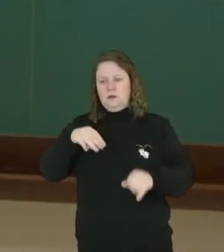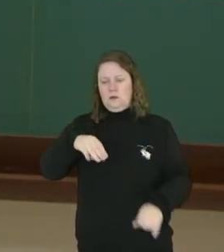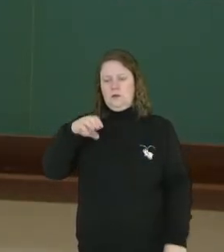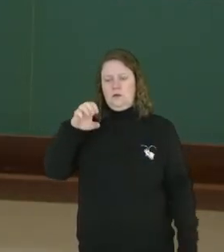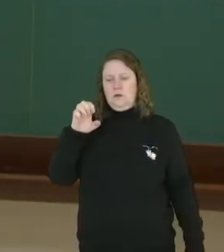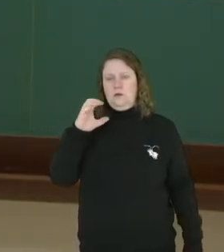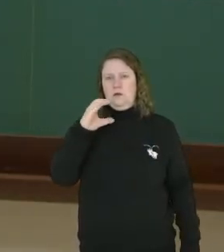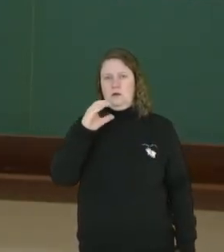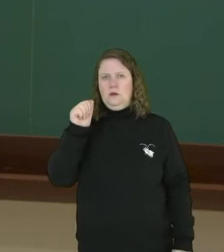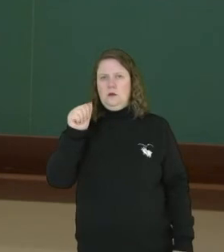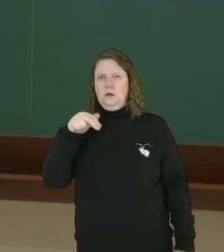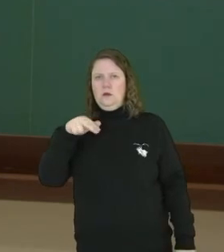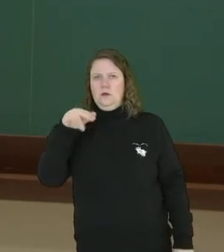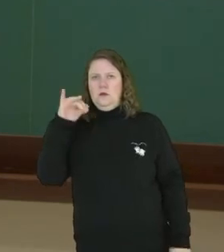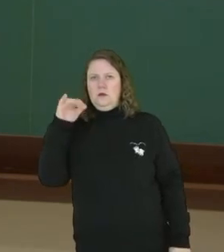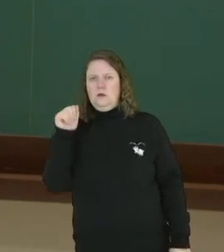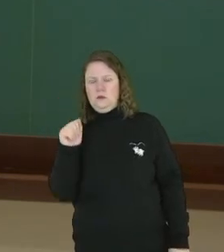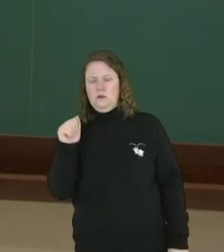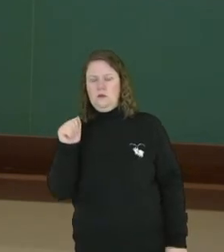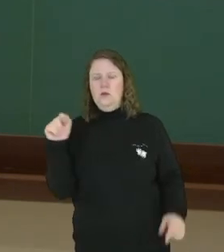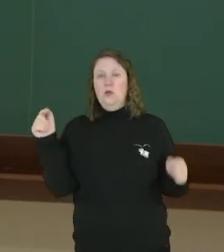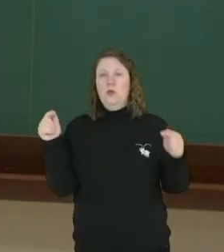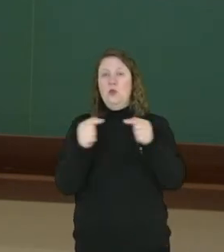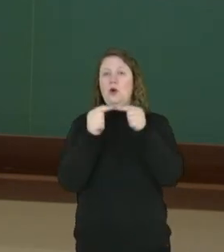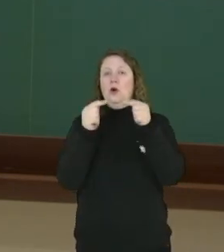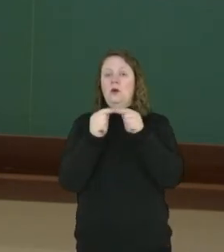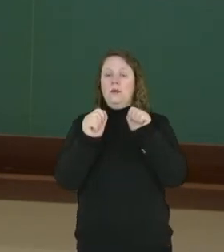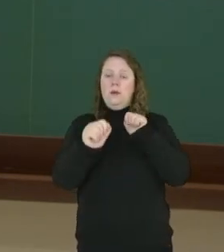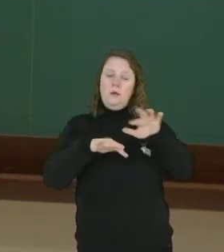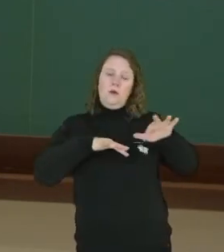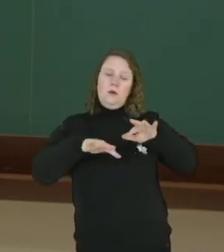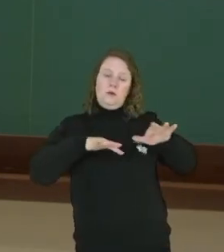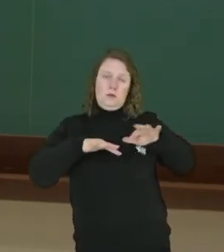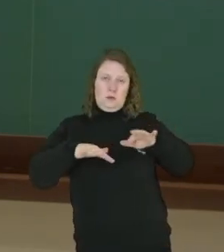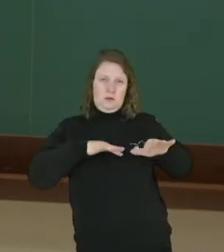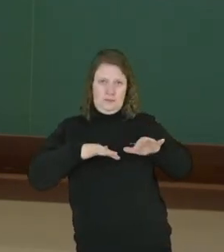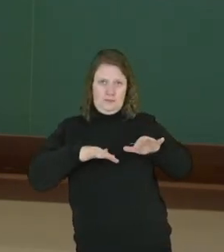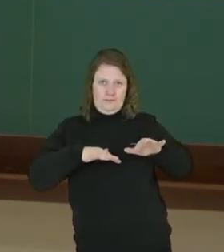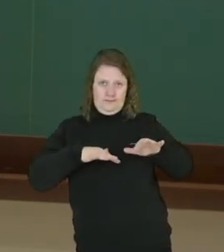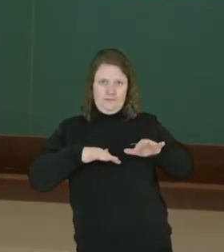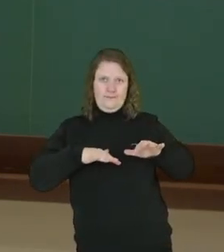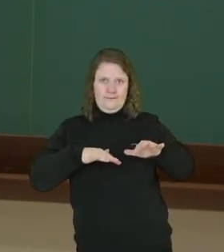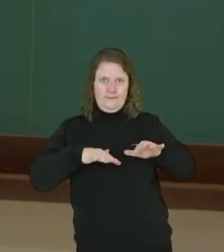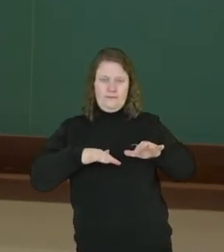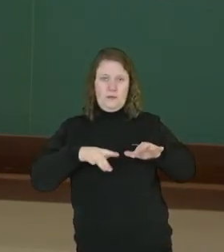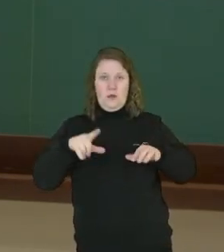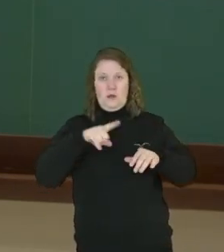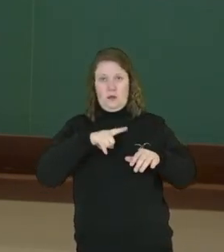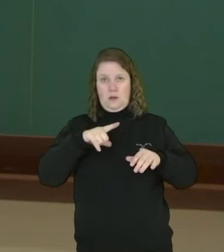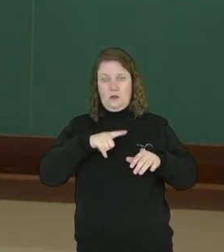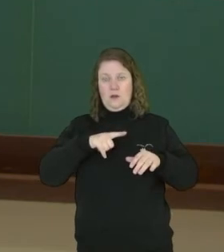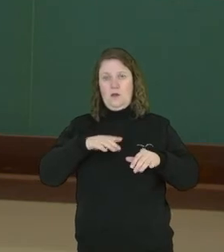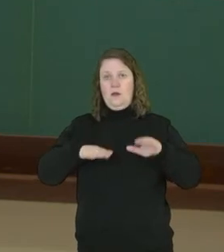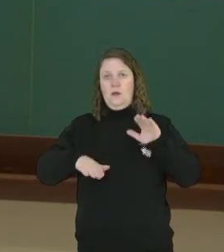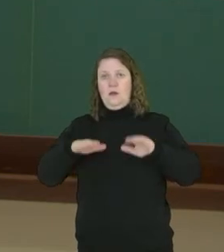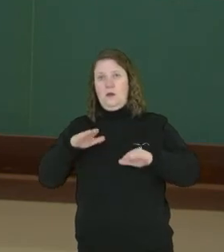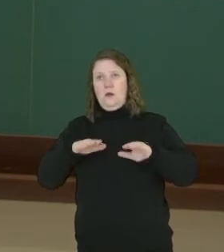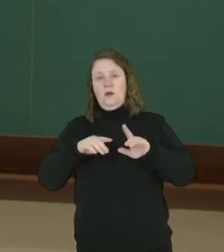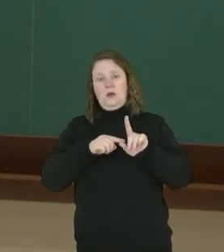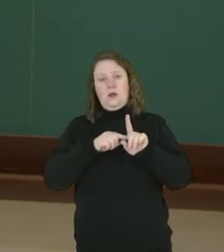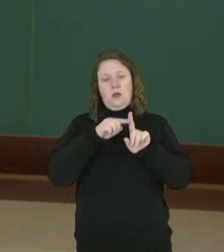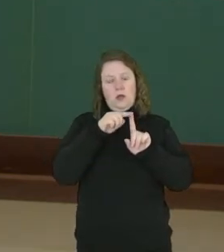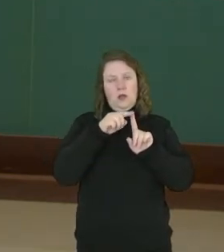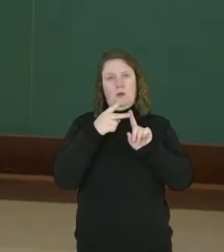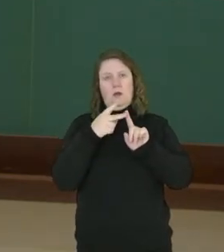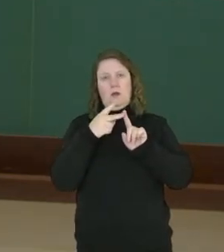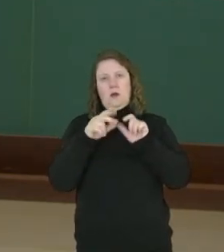O que eu falei antes ali são energias que não estão relacionadas com o movimento, certo? Como a energia calorífica, a energia química,